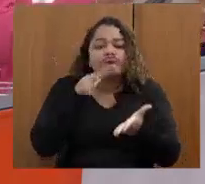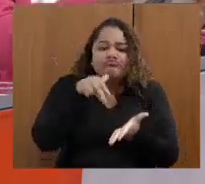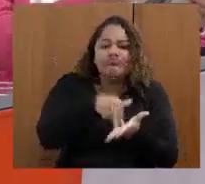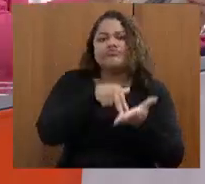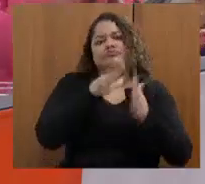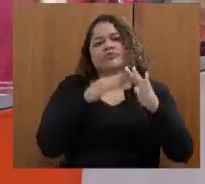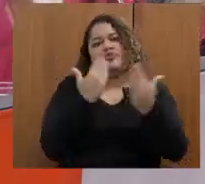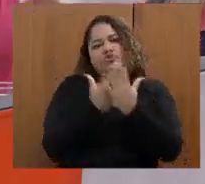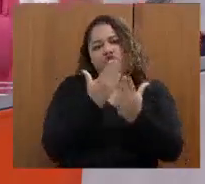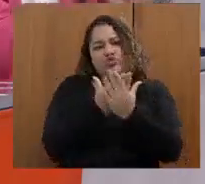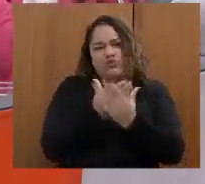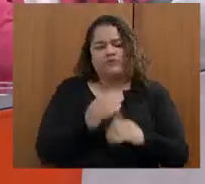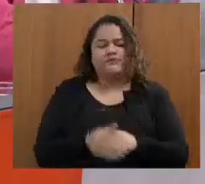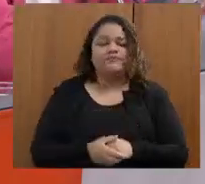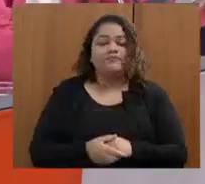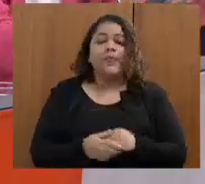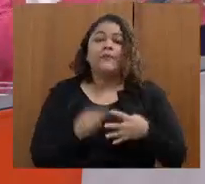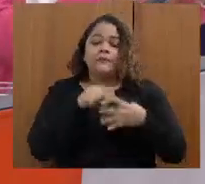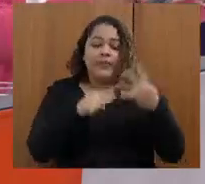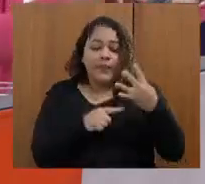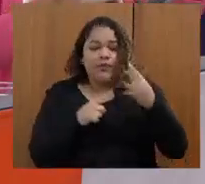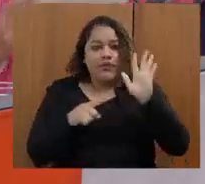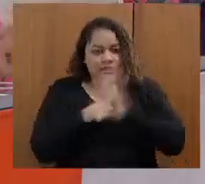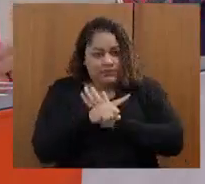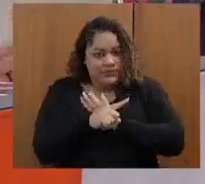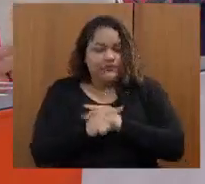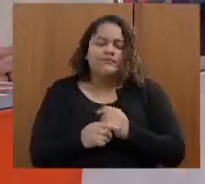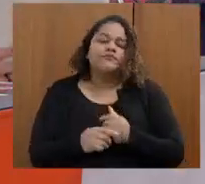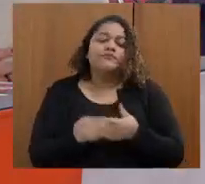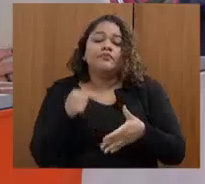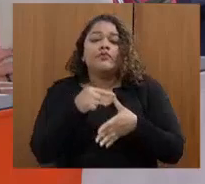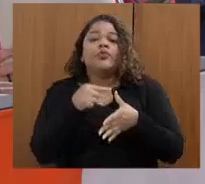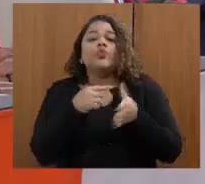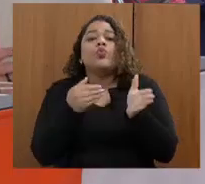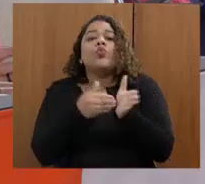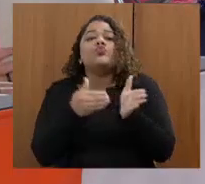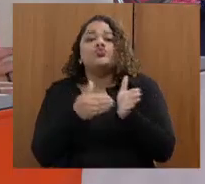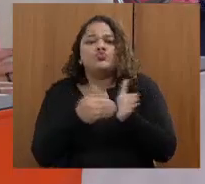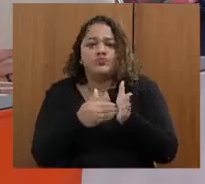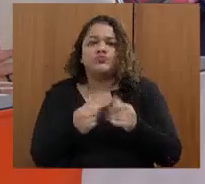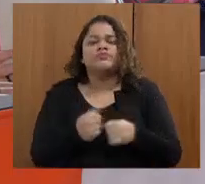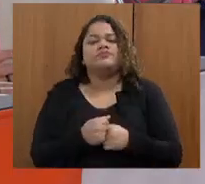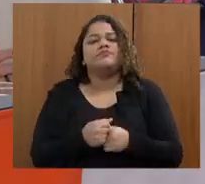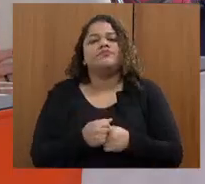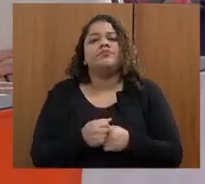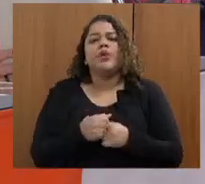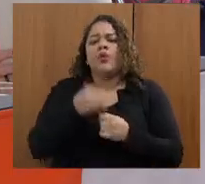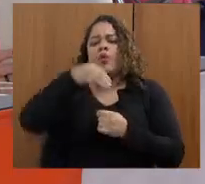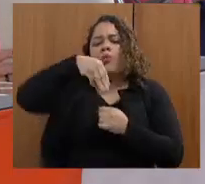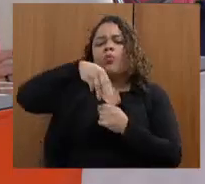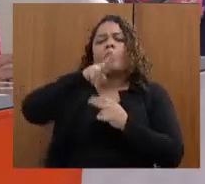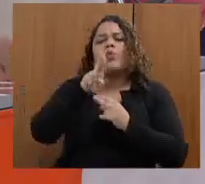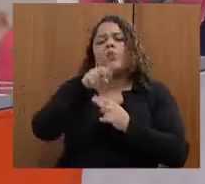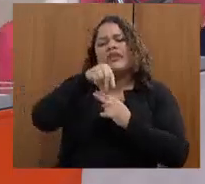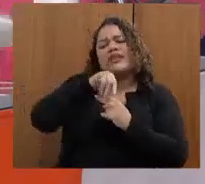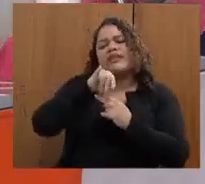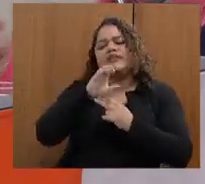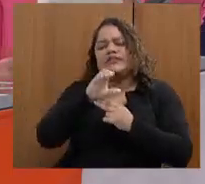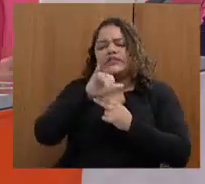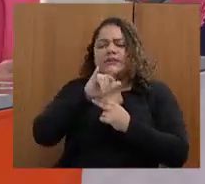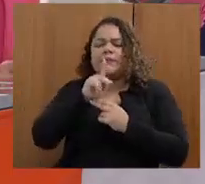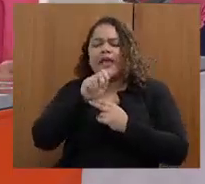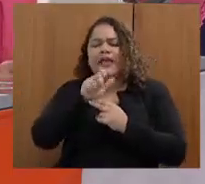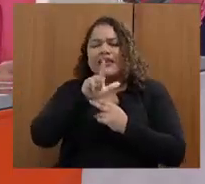quatro perguntas né por último eu gostaria de saber sobre a questão da municipalização não municipalização que nós